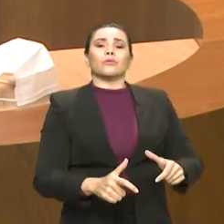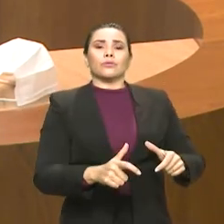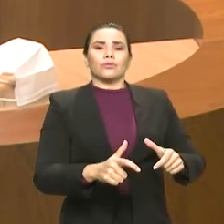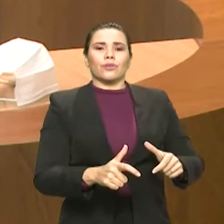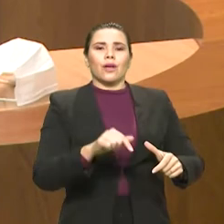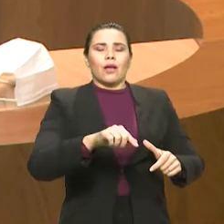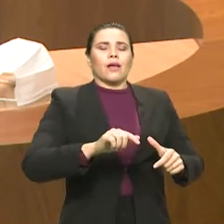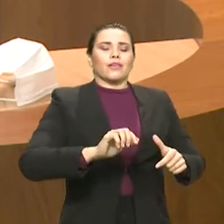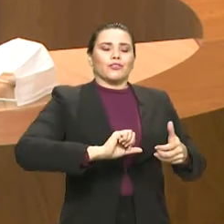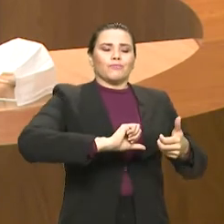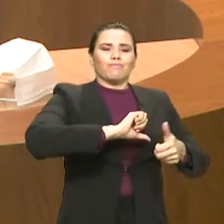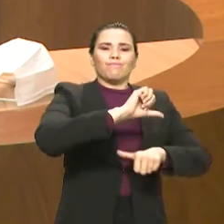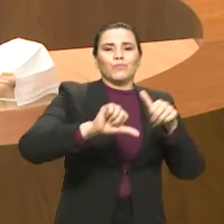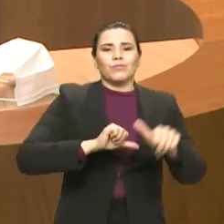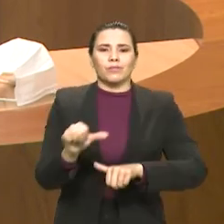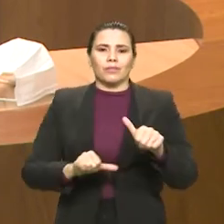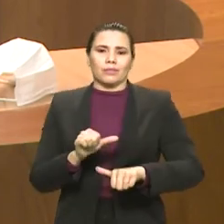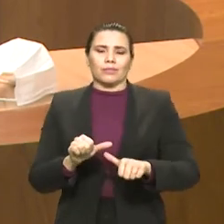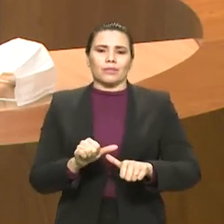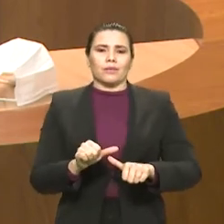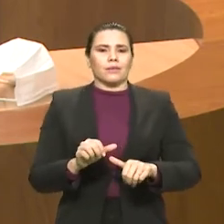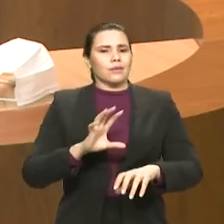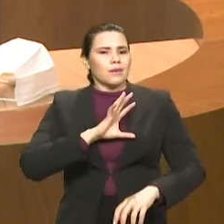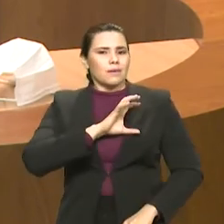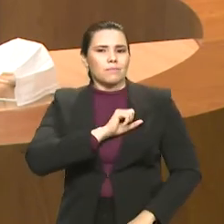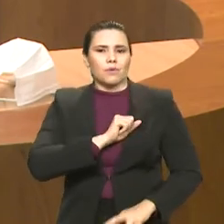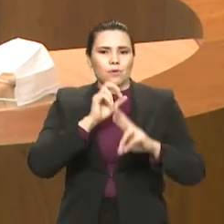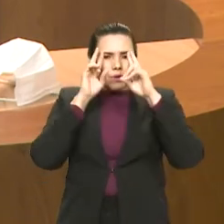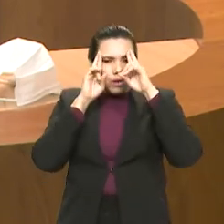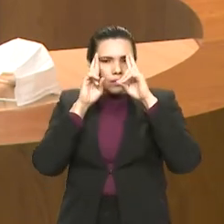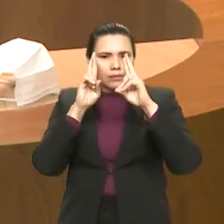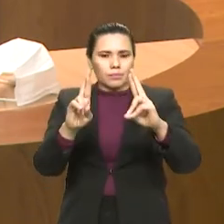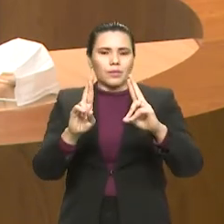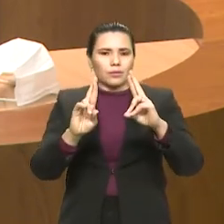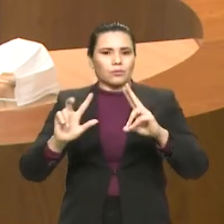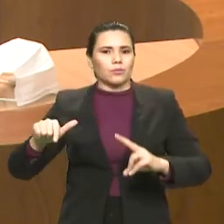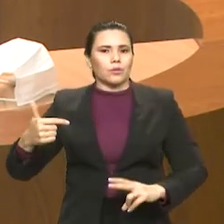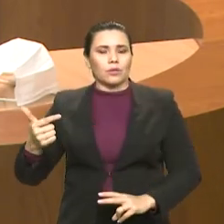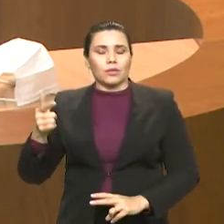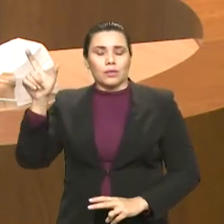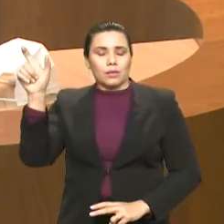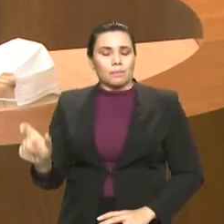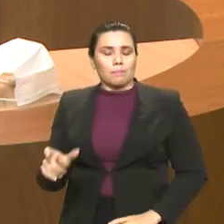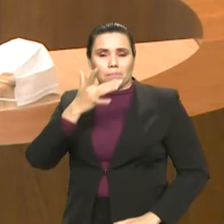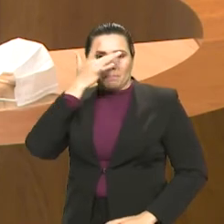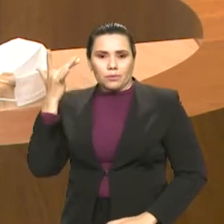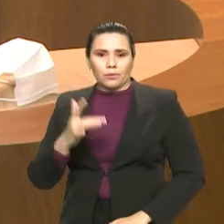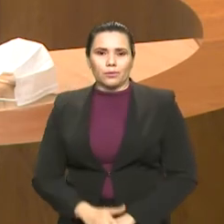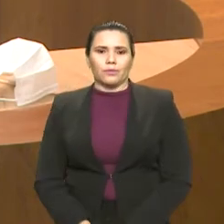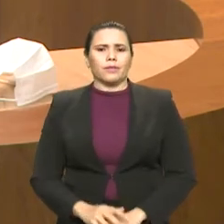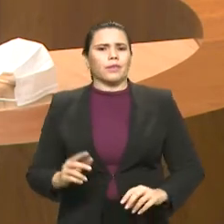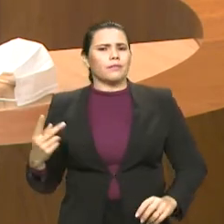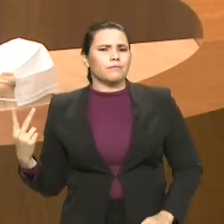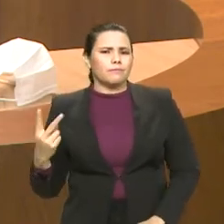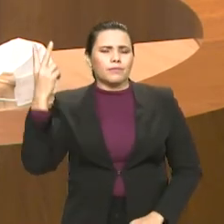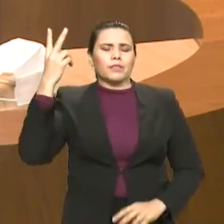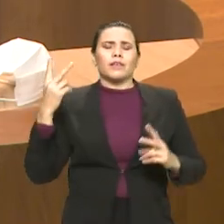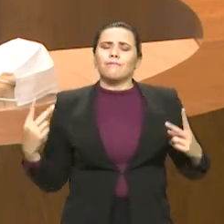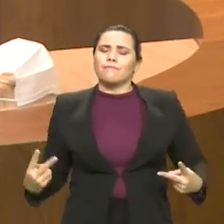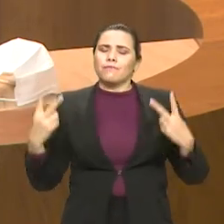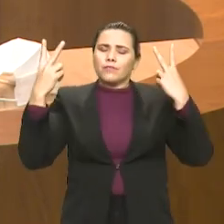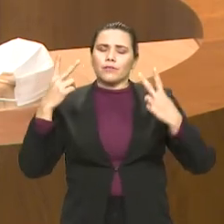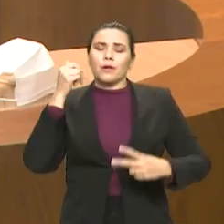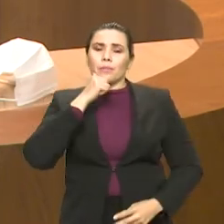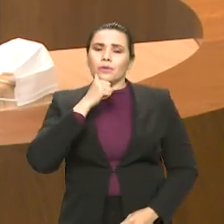e de humanidade e de respeito pelo próximo. Vivam as mulheres do mundo, vivam as mulheres do Maranhão, vivam as mulheres do